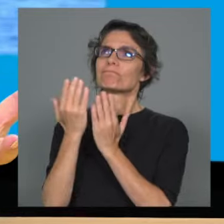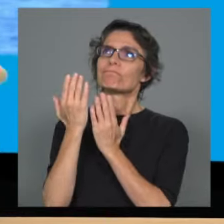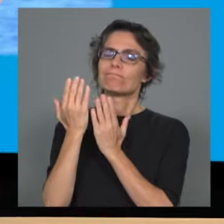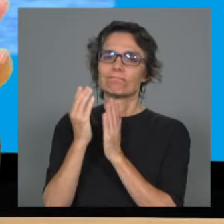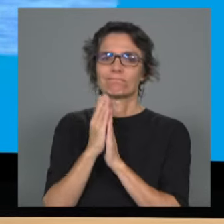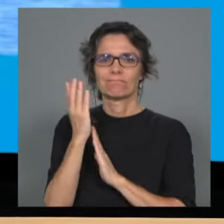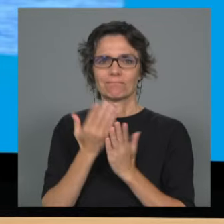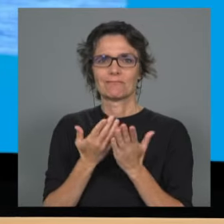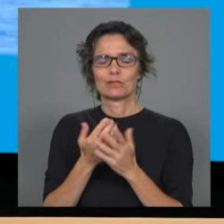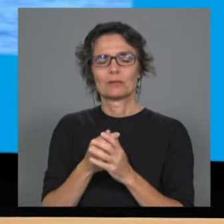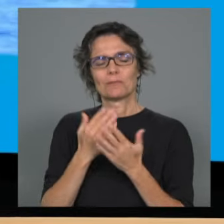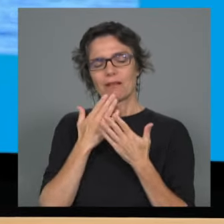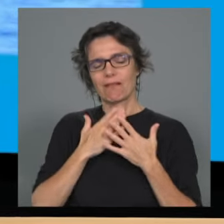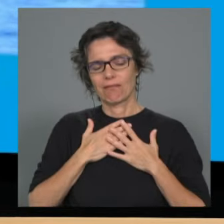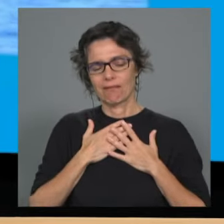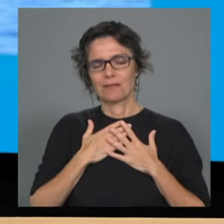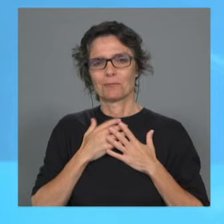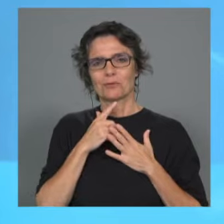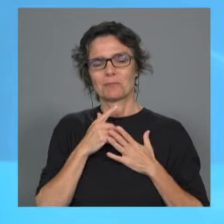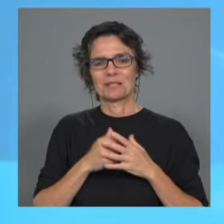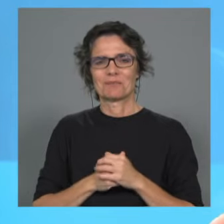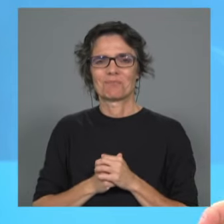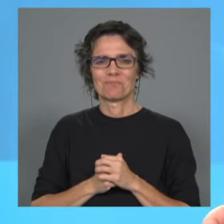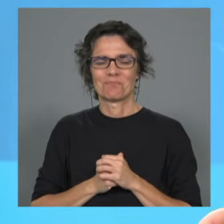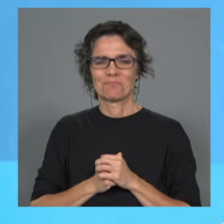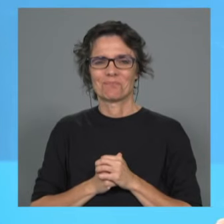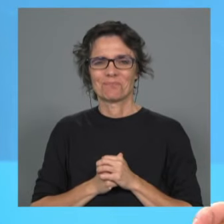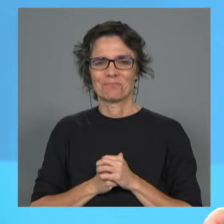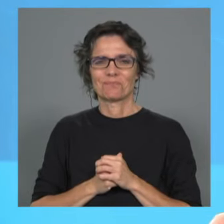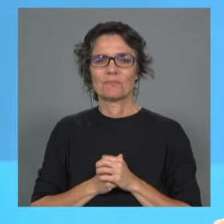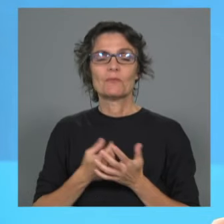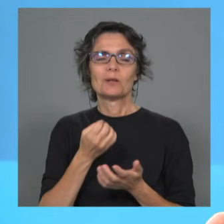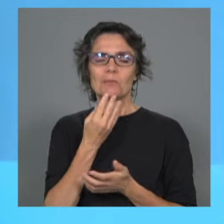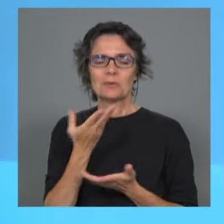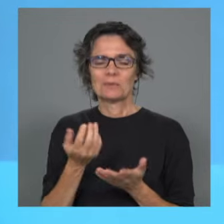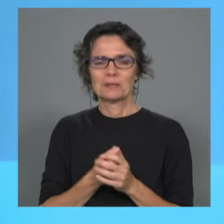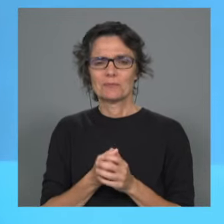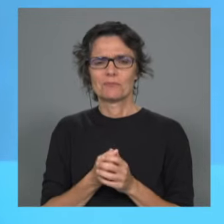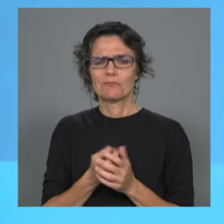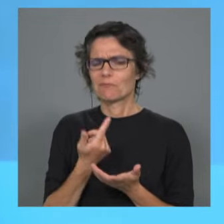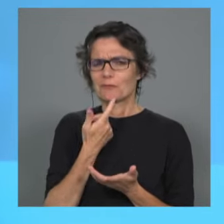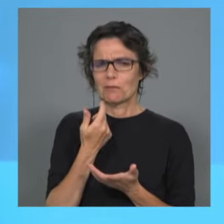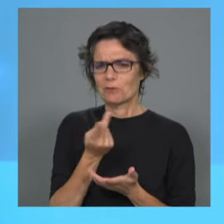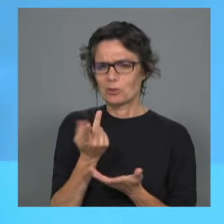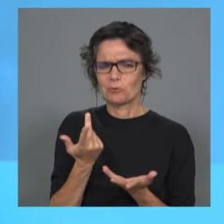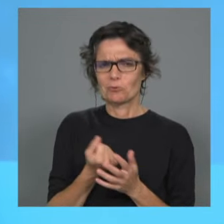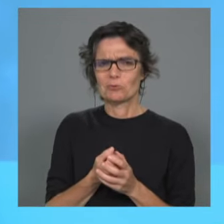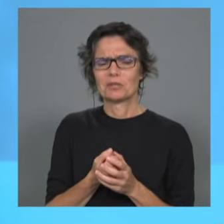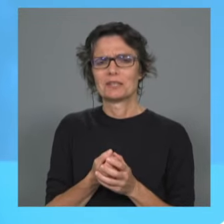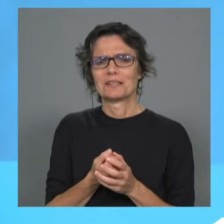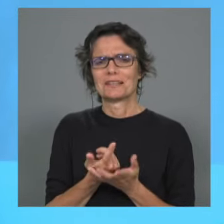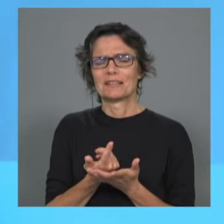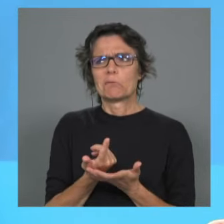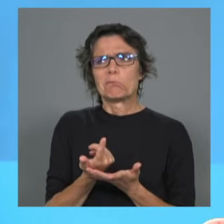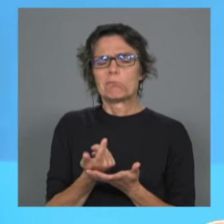Senhor por este ministério, não é? Muito bem. Como é que foi, Frei Sérgio Pinheiro, como é que foi este percurso, não é? Como é que um dia